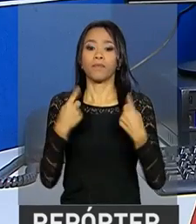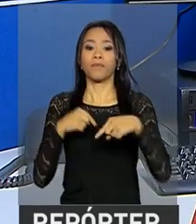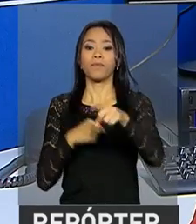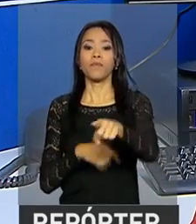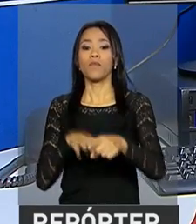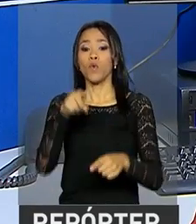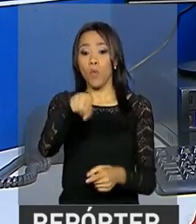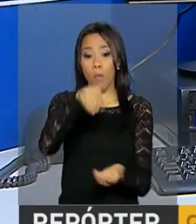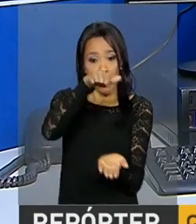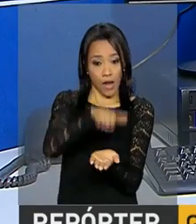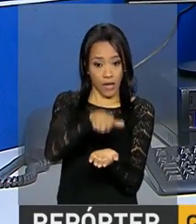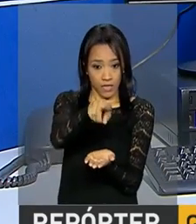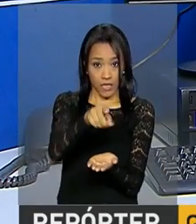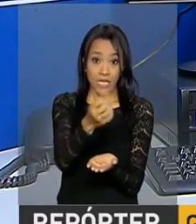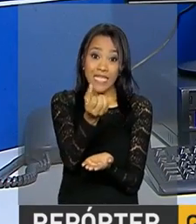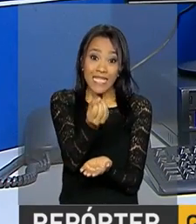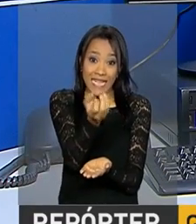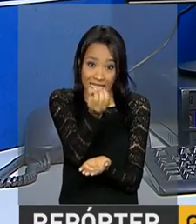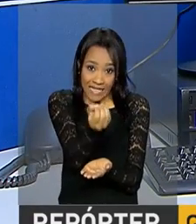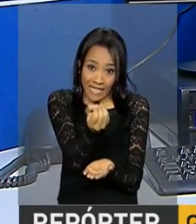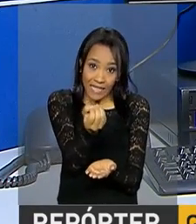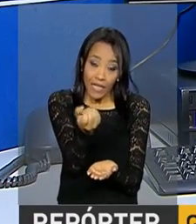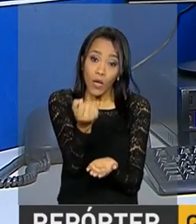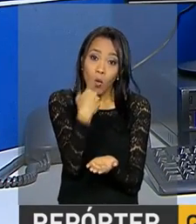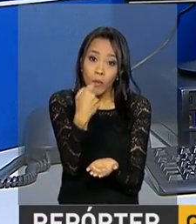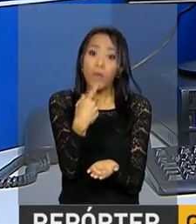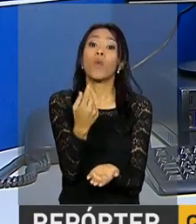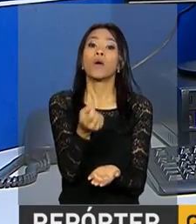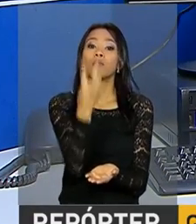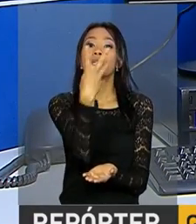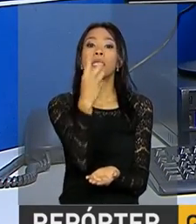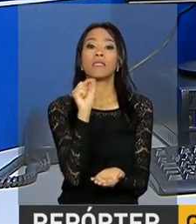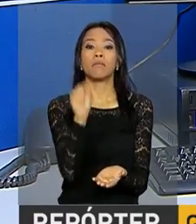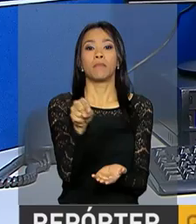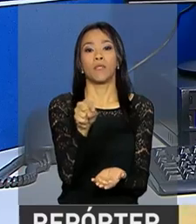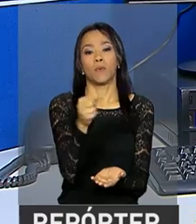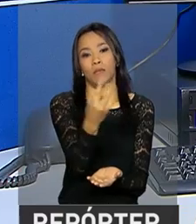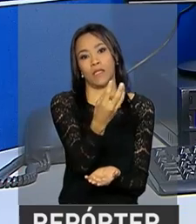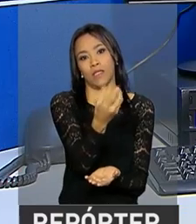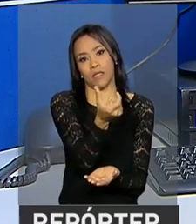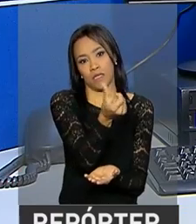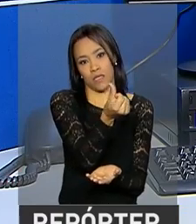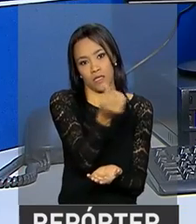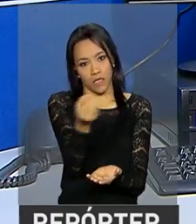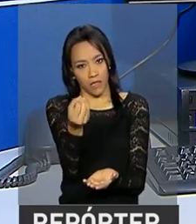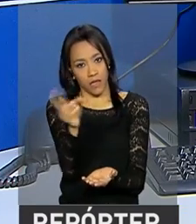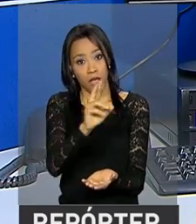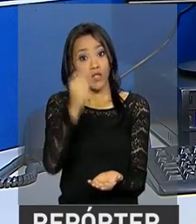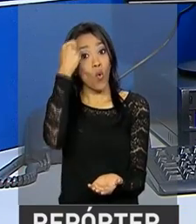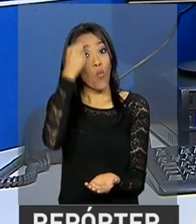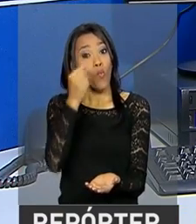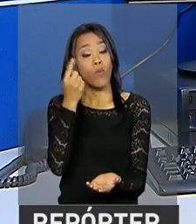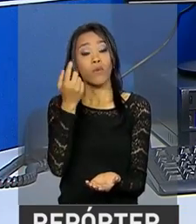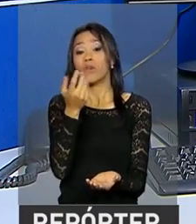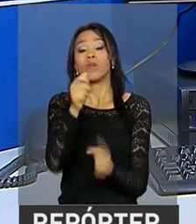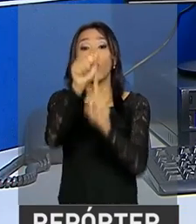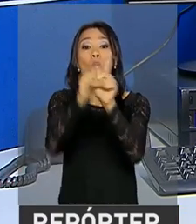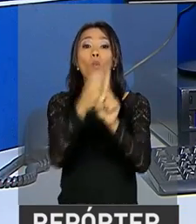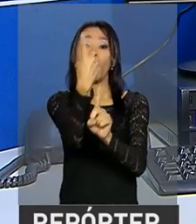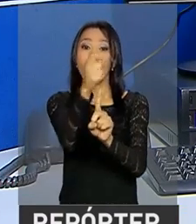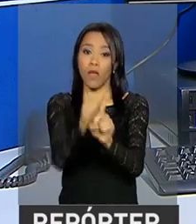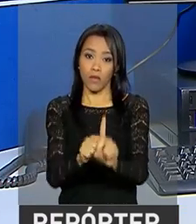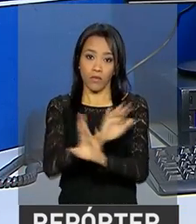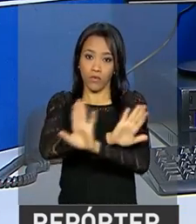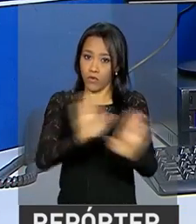com 60 comprimidos como esta custa cerca de R$ 3.600 e dura apenas 1 mês. Como